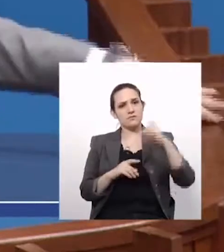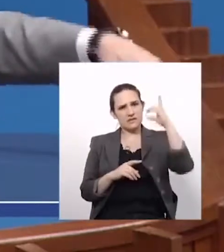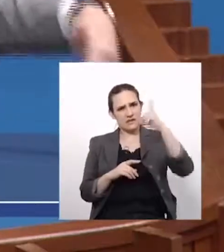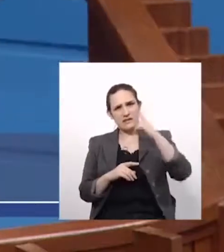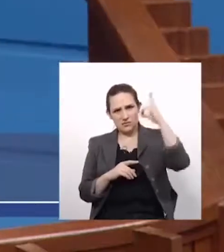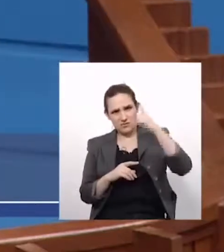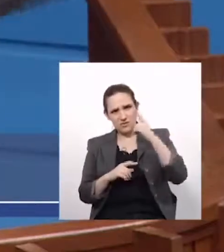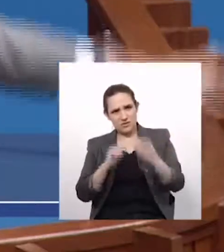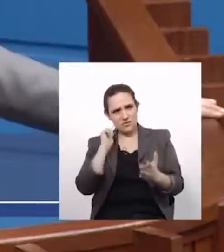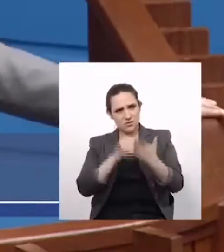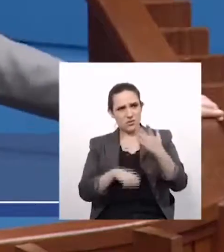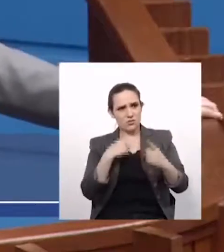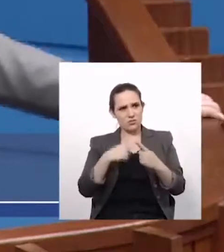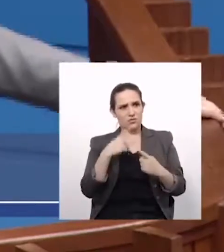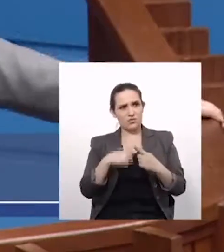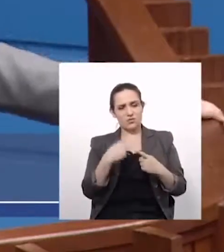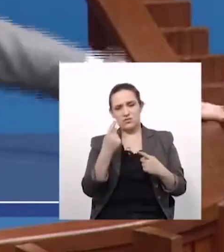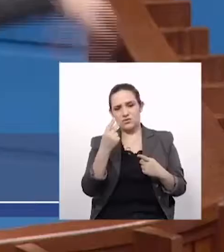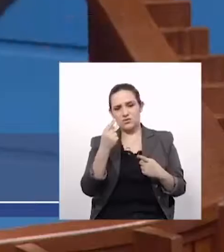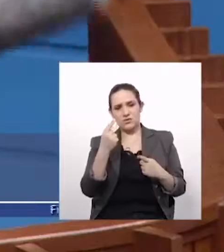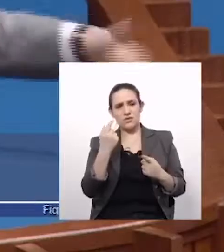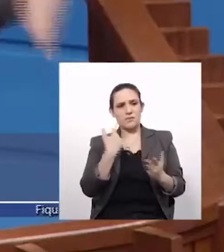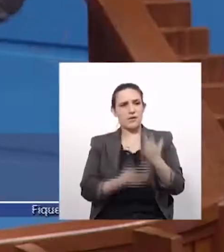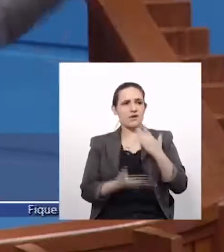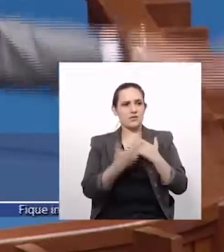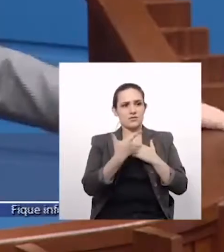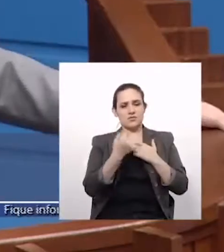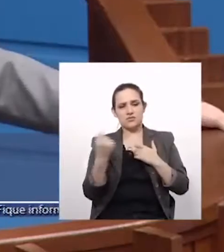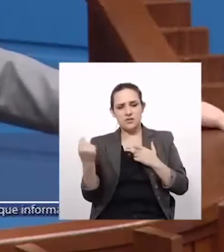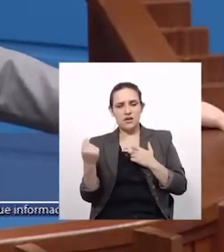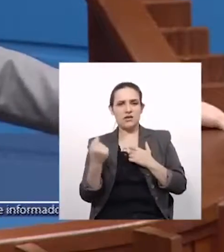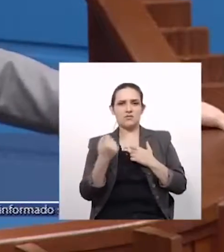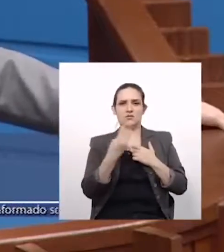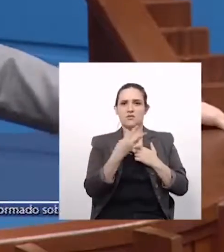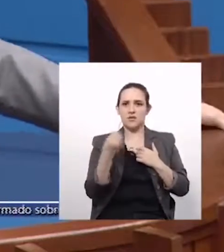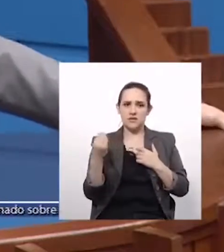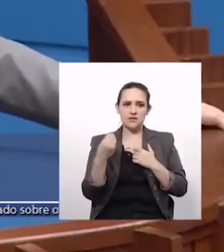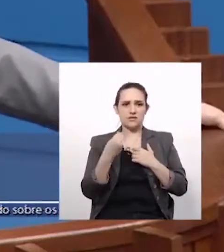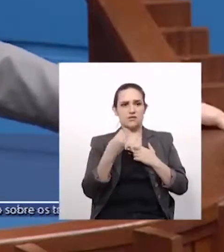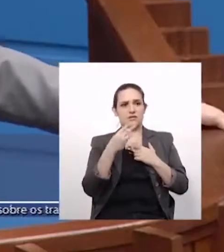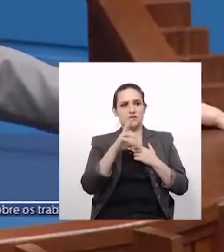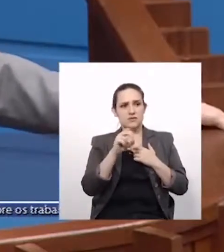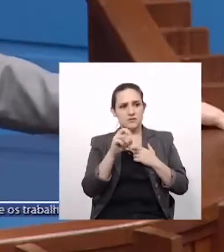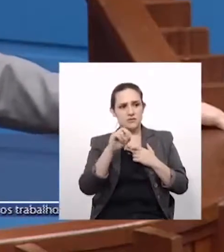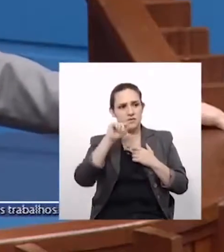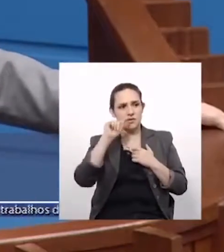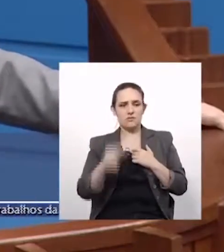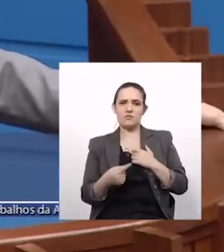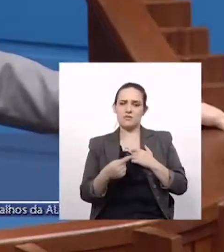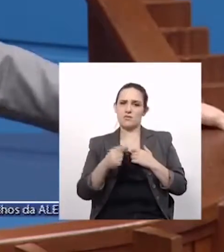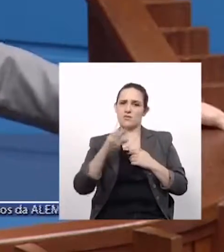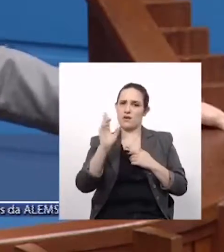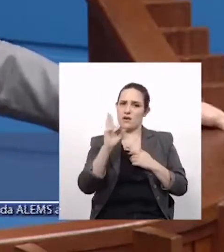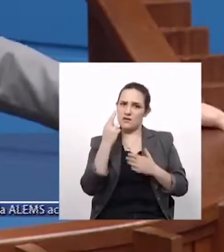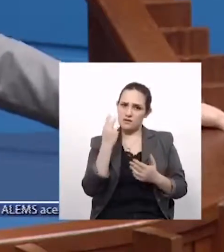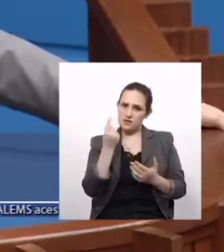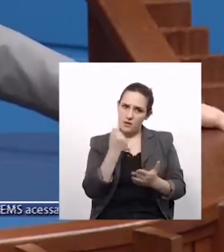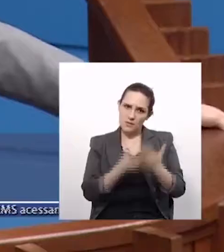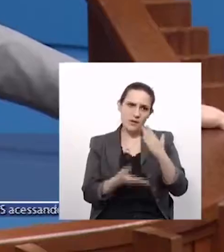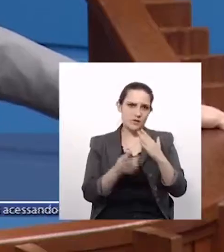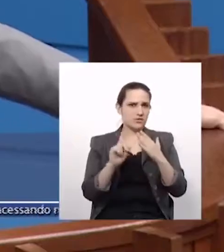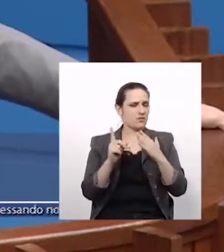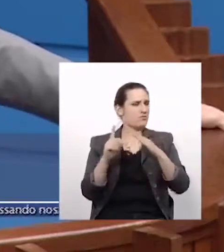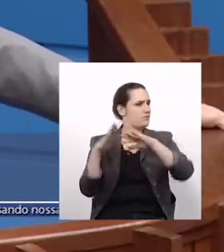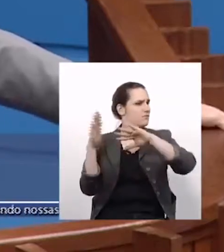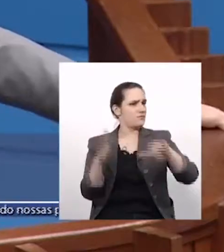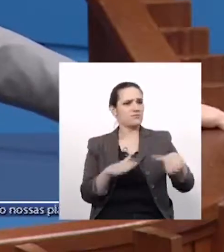a CPI porque iria gastar 20, 30, 50, 100 ou R$200 mil desde o início. Toda a fala